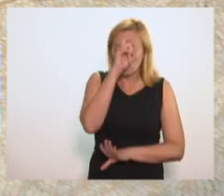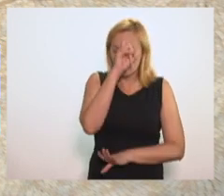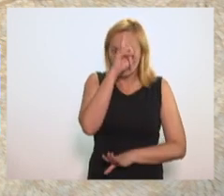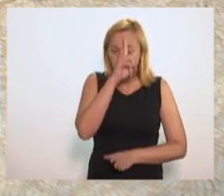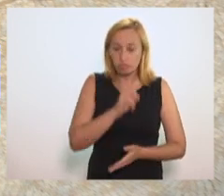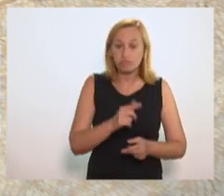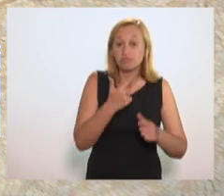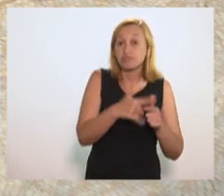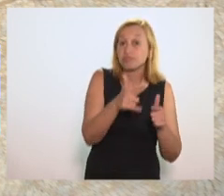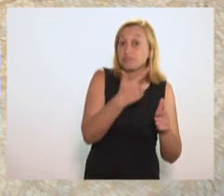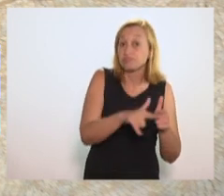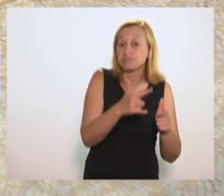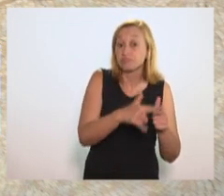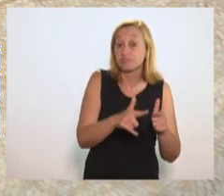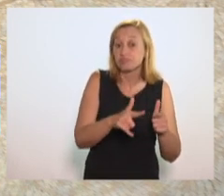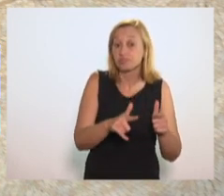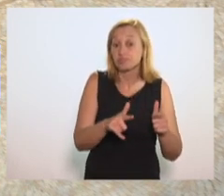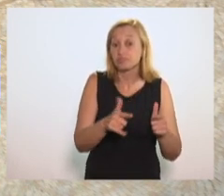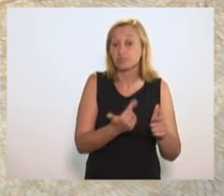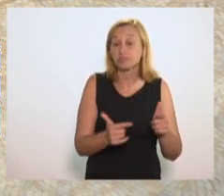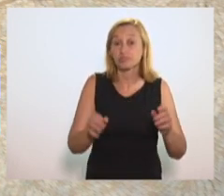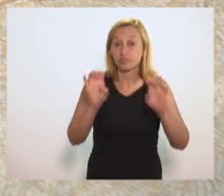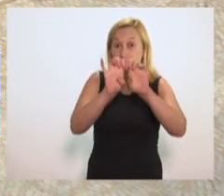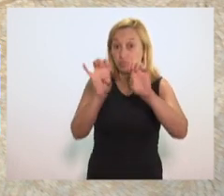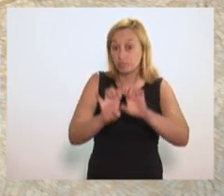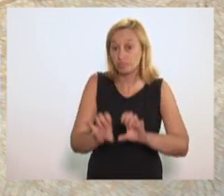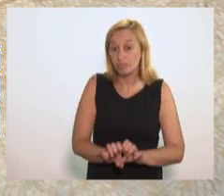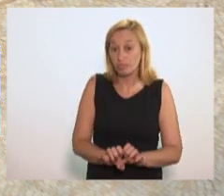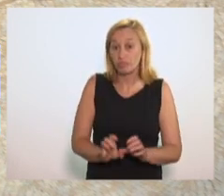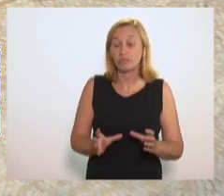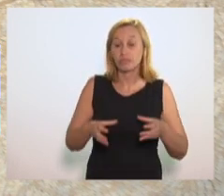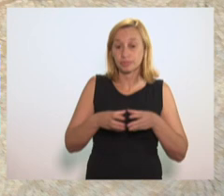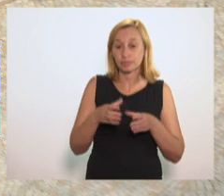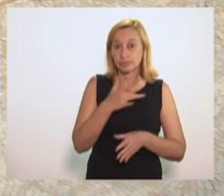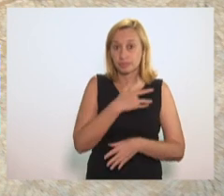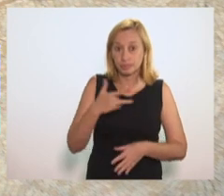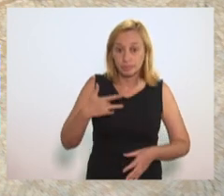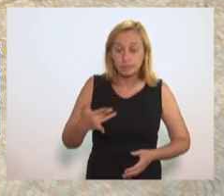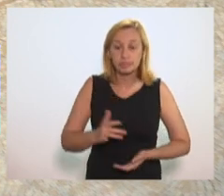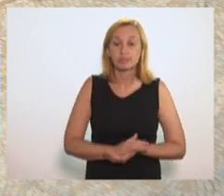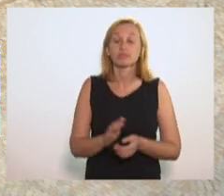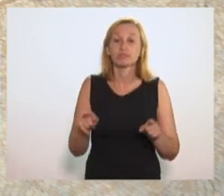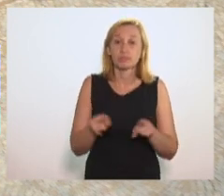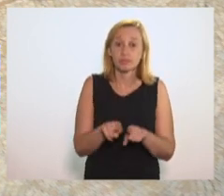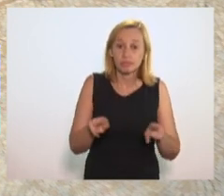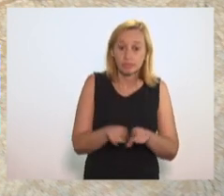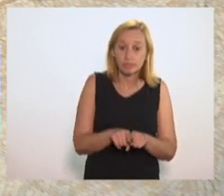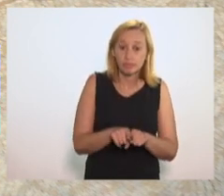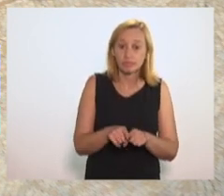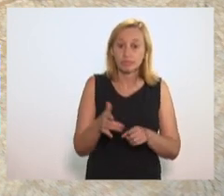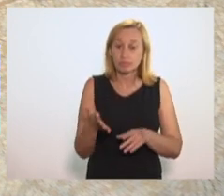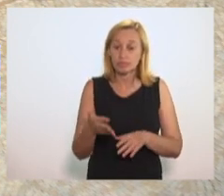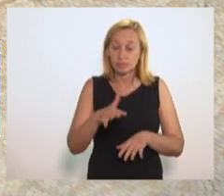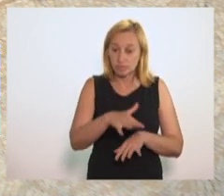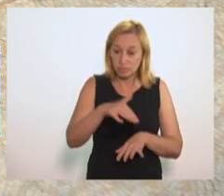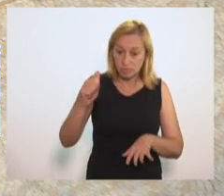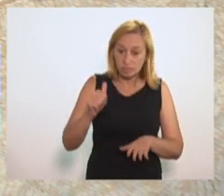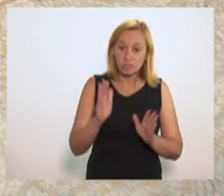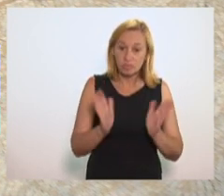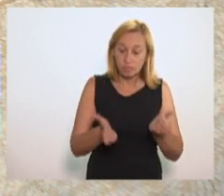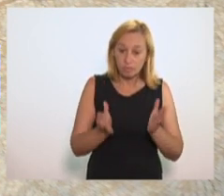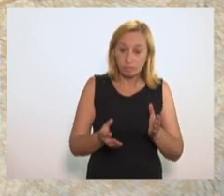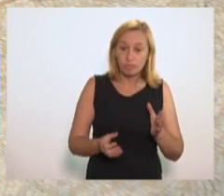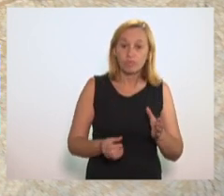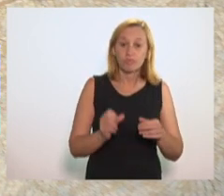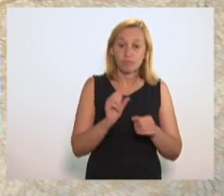função de problemas infraestruturais a comissão de saúde também foi provocada e hoje promoveu uma reunião